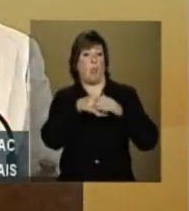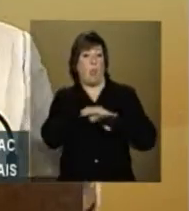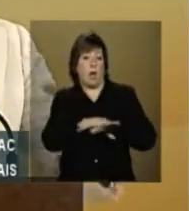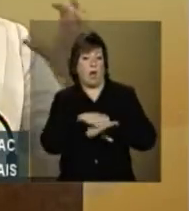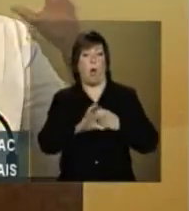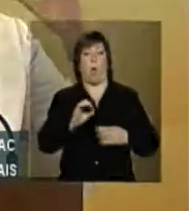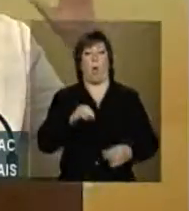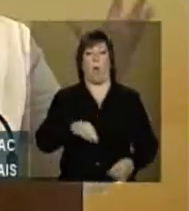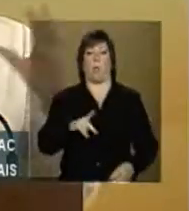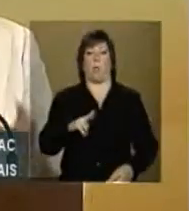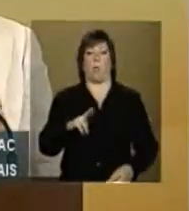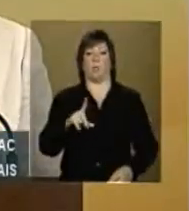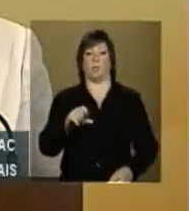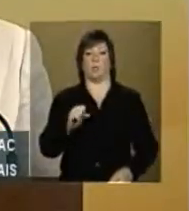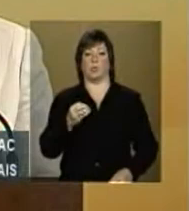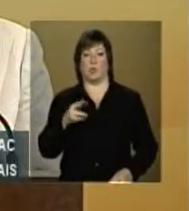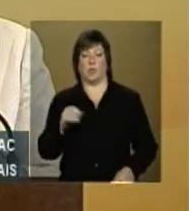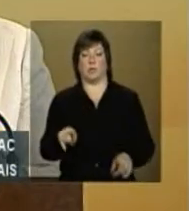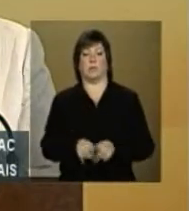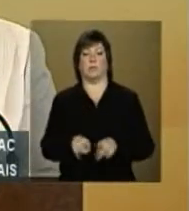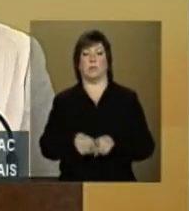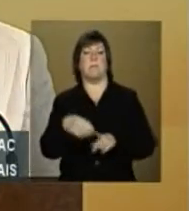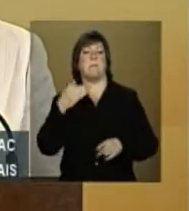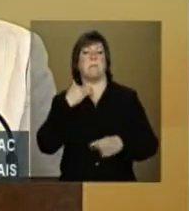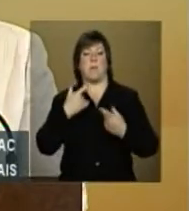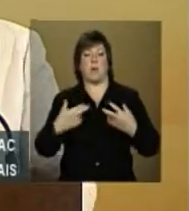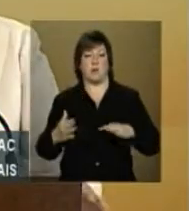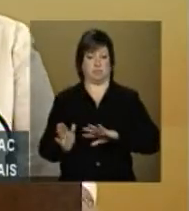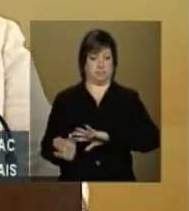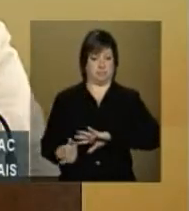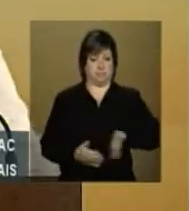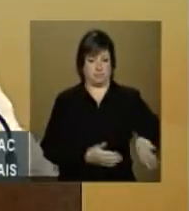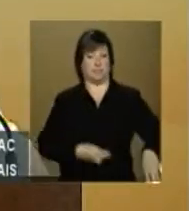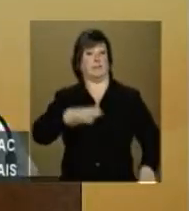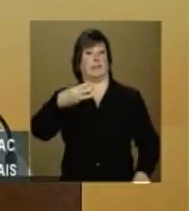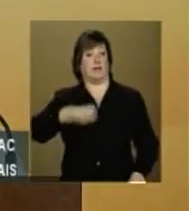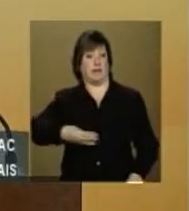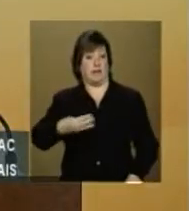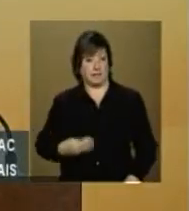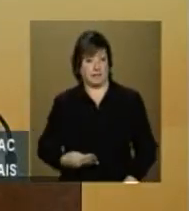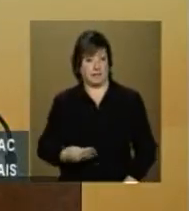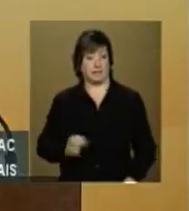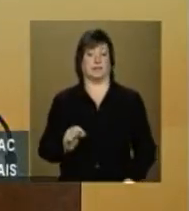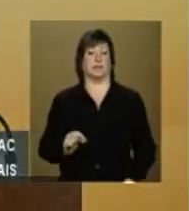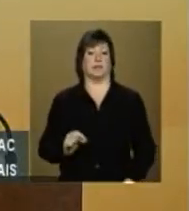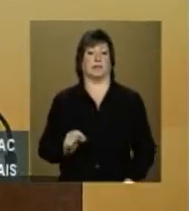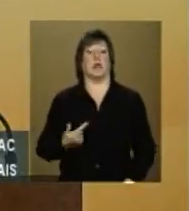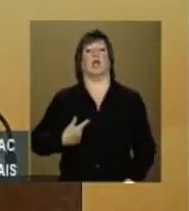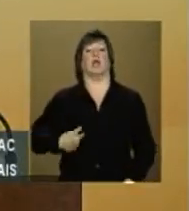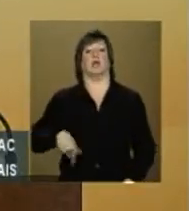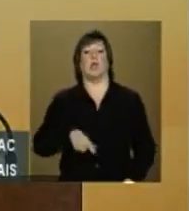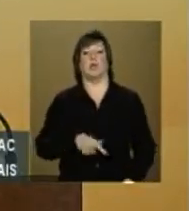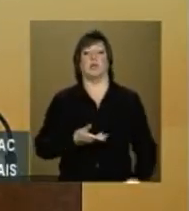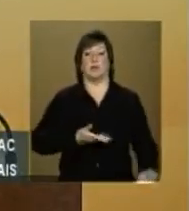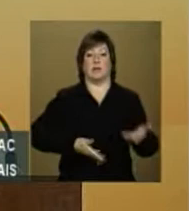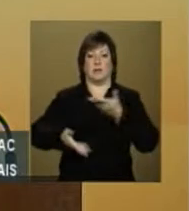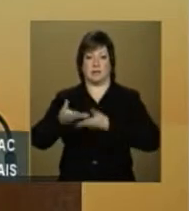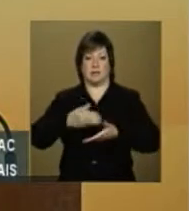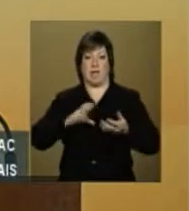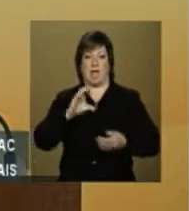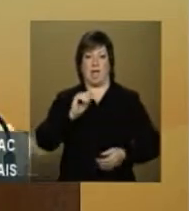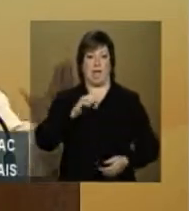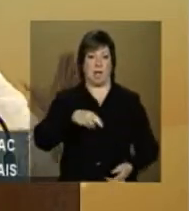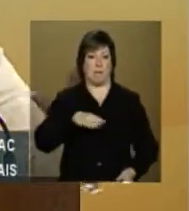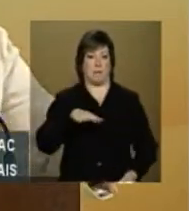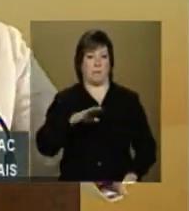compulsório, instrumentos monetários e financeiros. Três, o fato de nossa relação